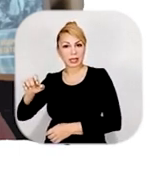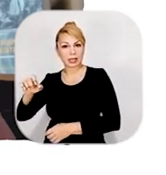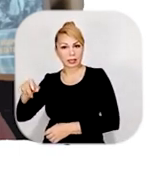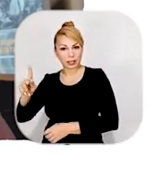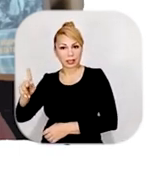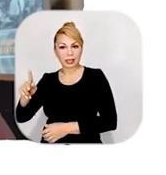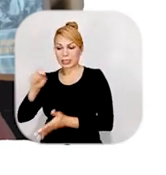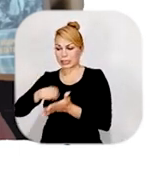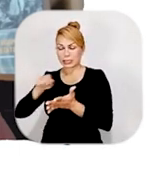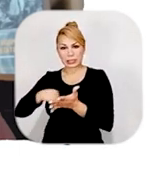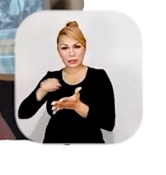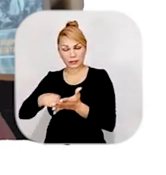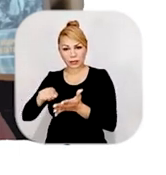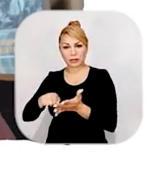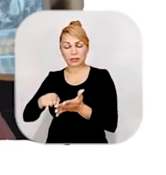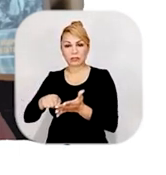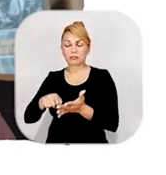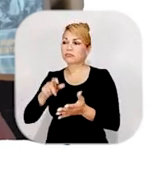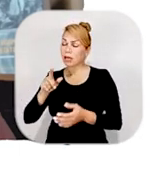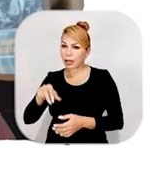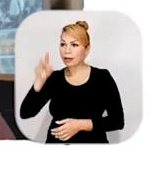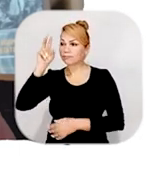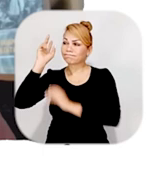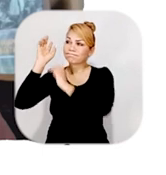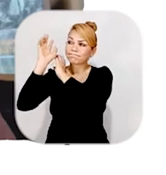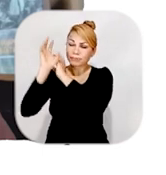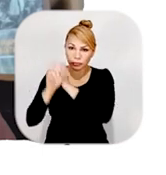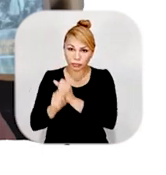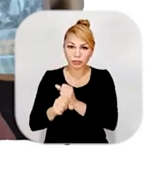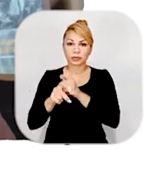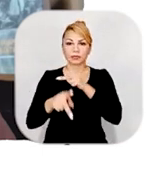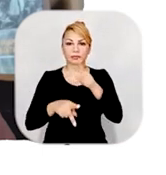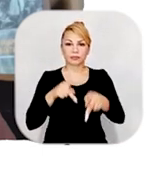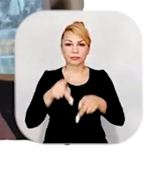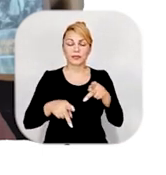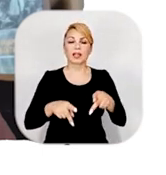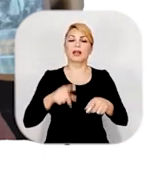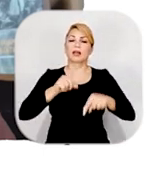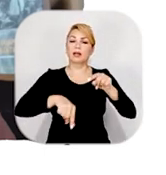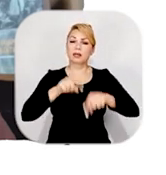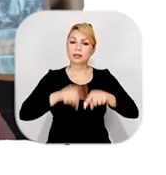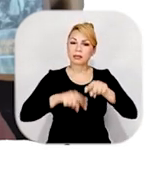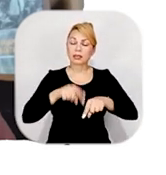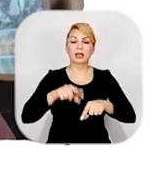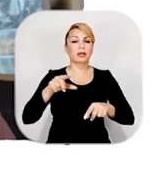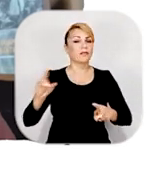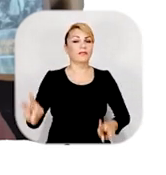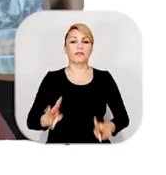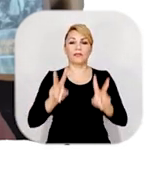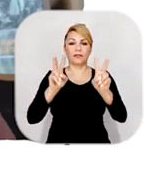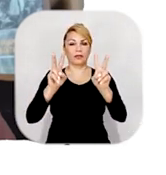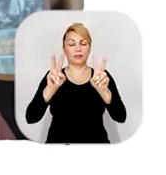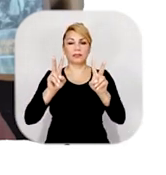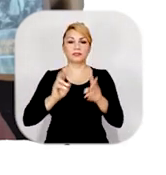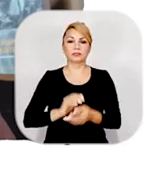né? Pelos povos. E, então, o material desses tem um valor